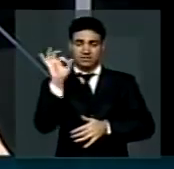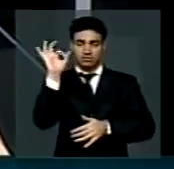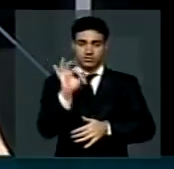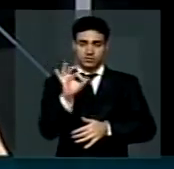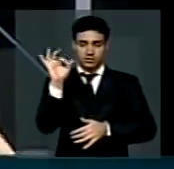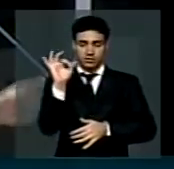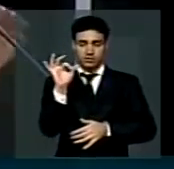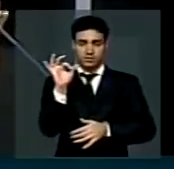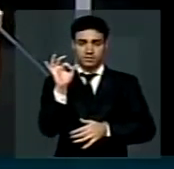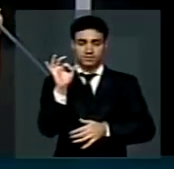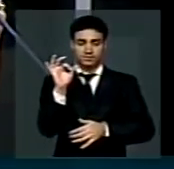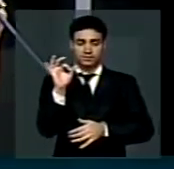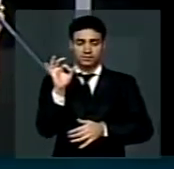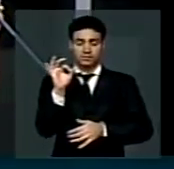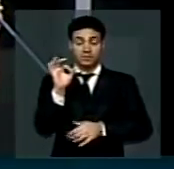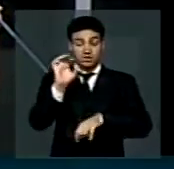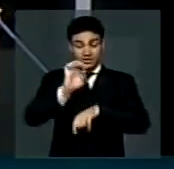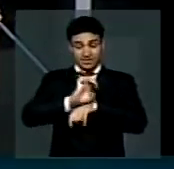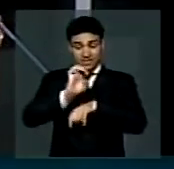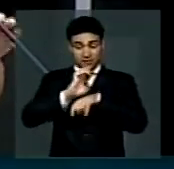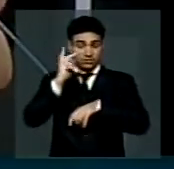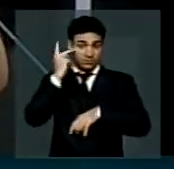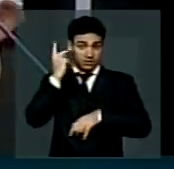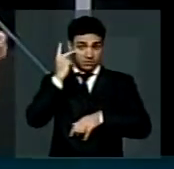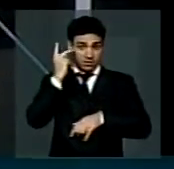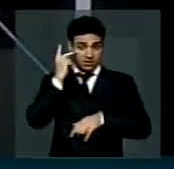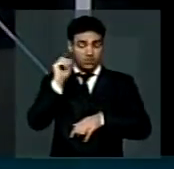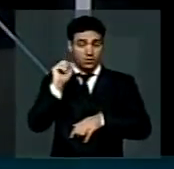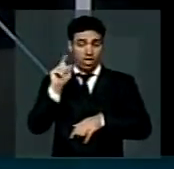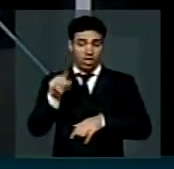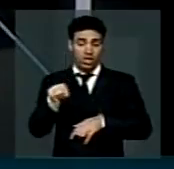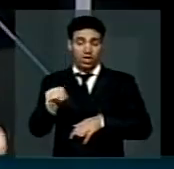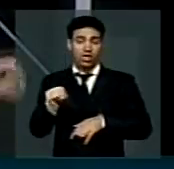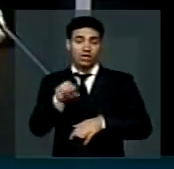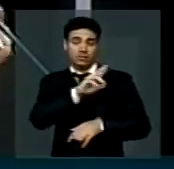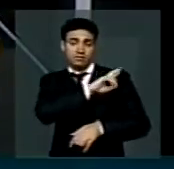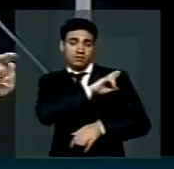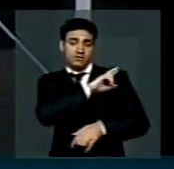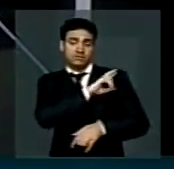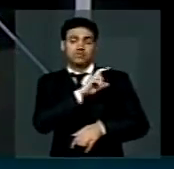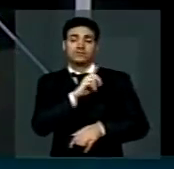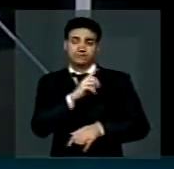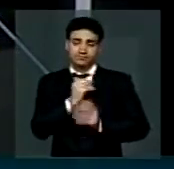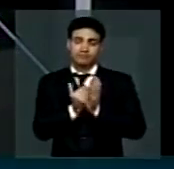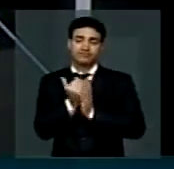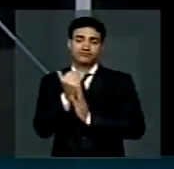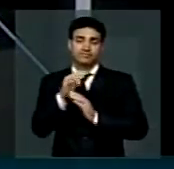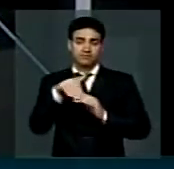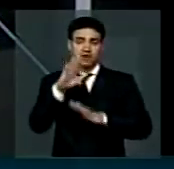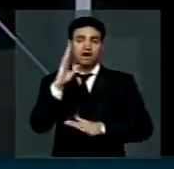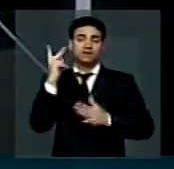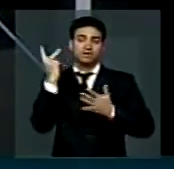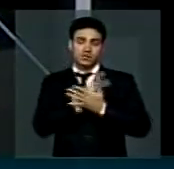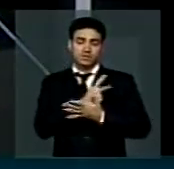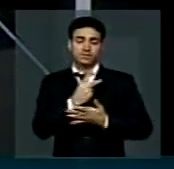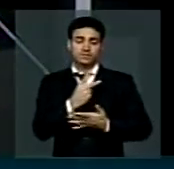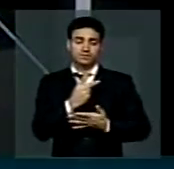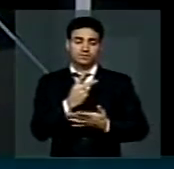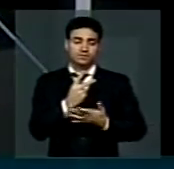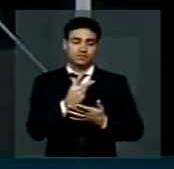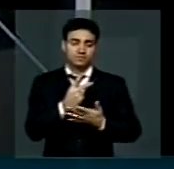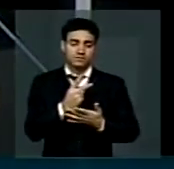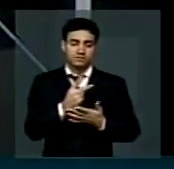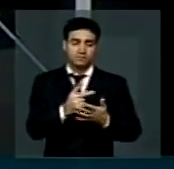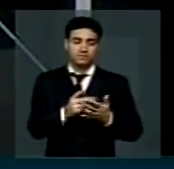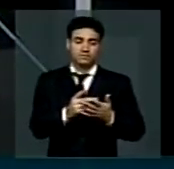7,6%, e o Estado de São Paulo foi um dos responsáveis pelo crescimento desse número. O